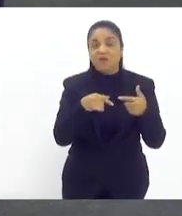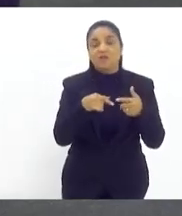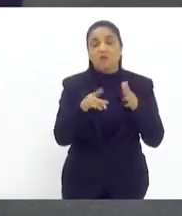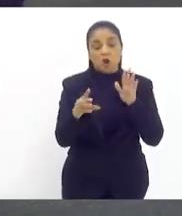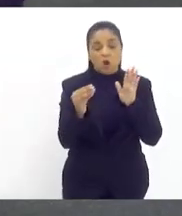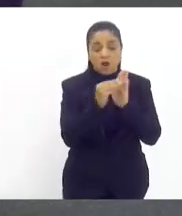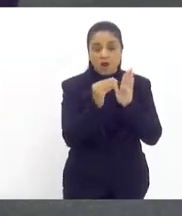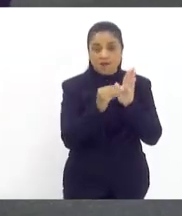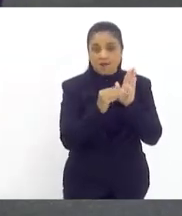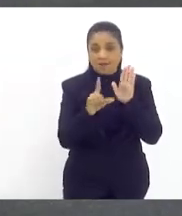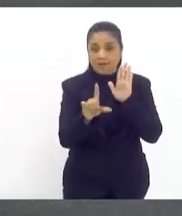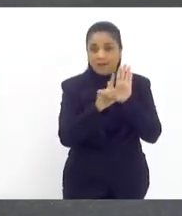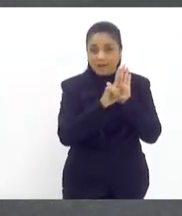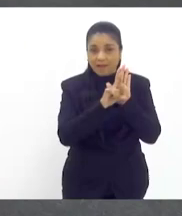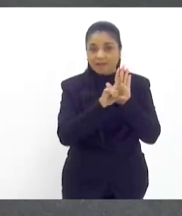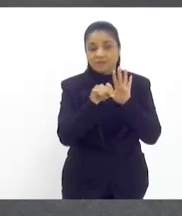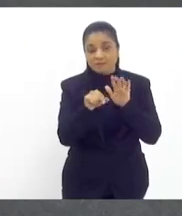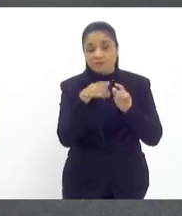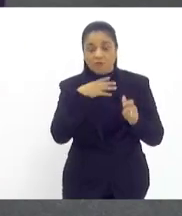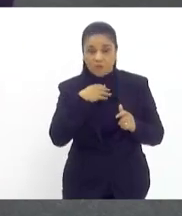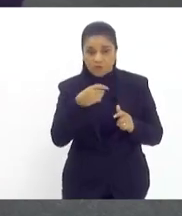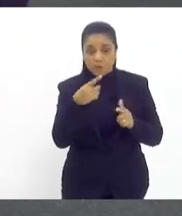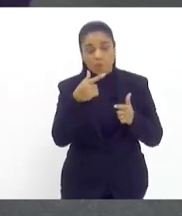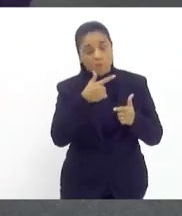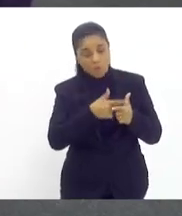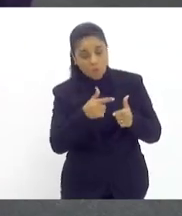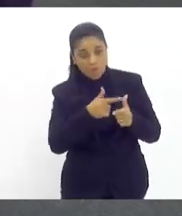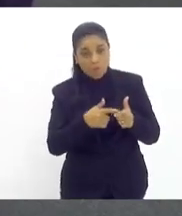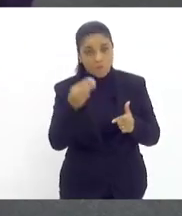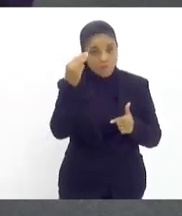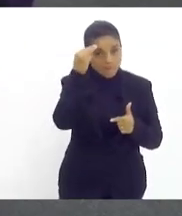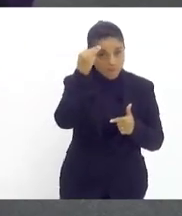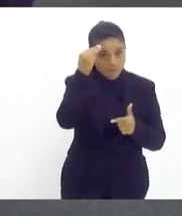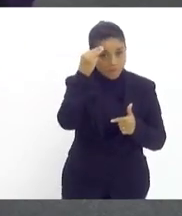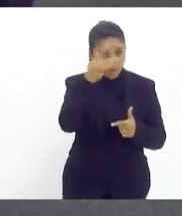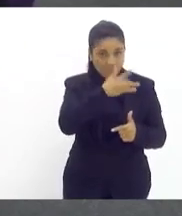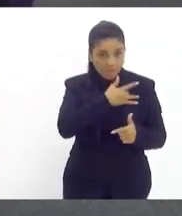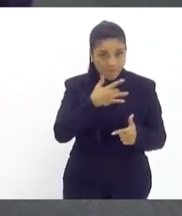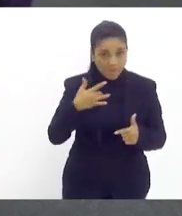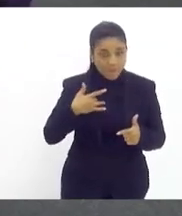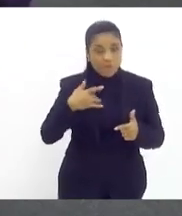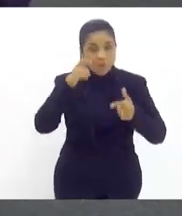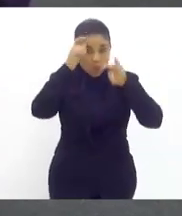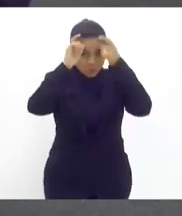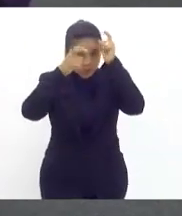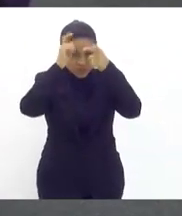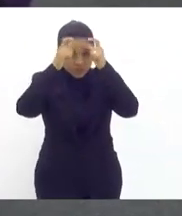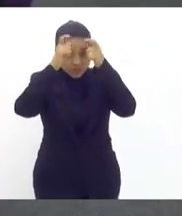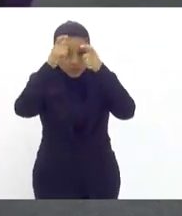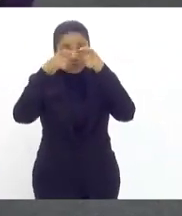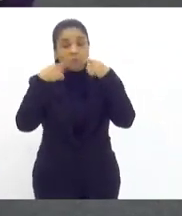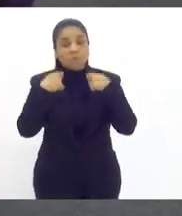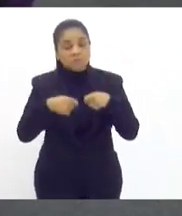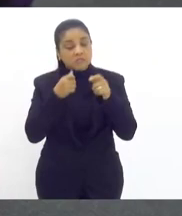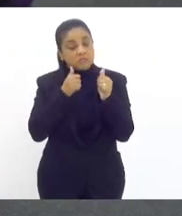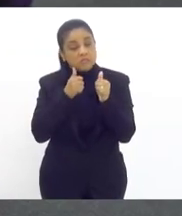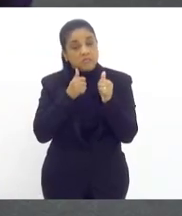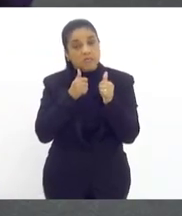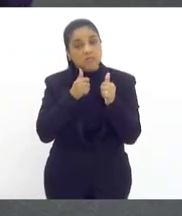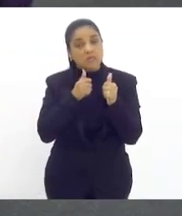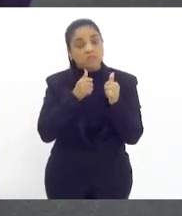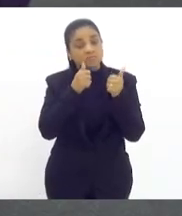filho por ter um problema de saúde mental por ter um quadro de transtorno deve ser monitorado